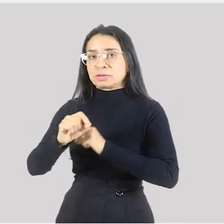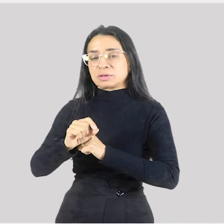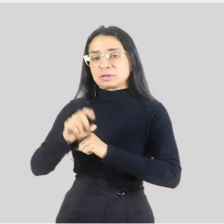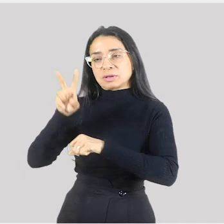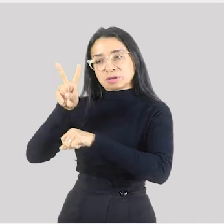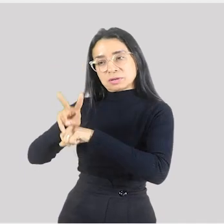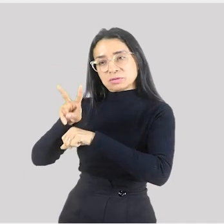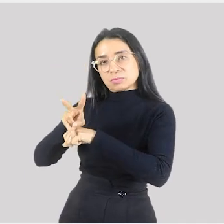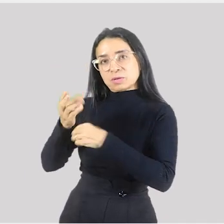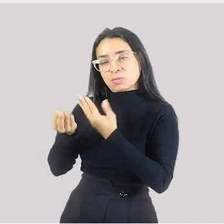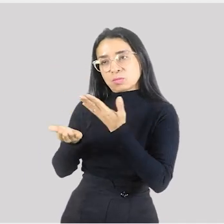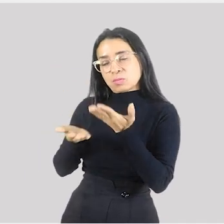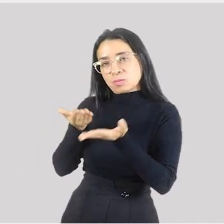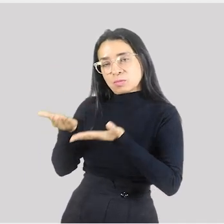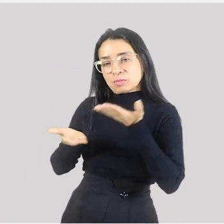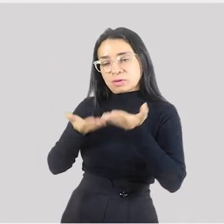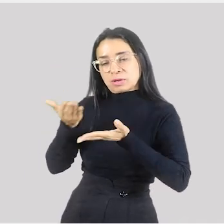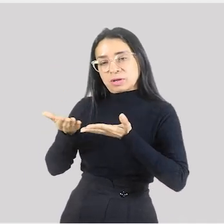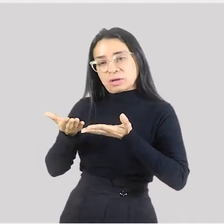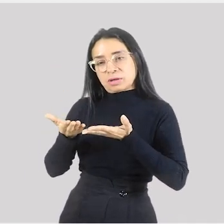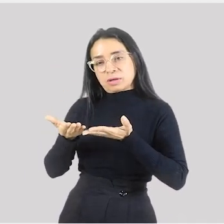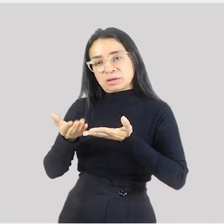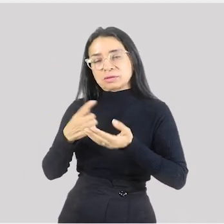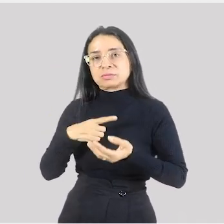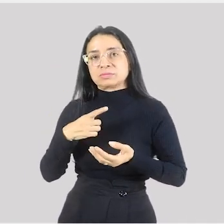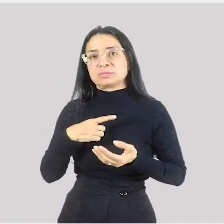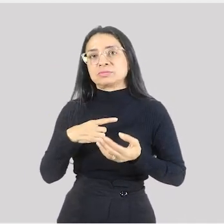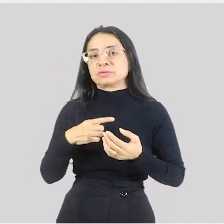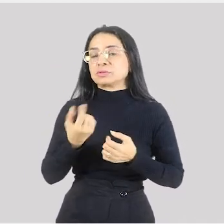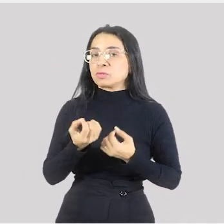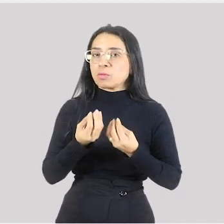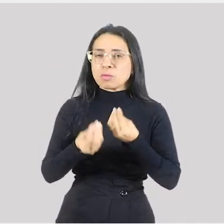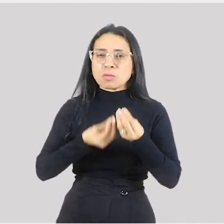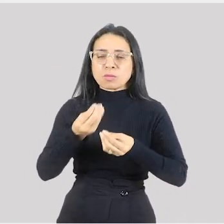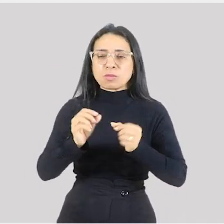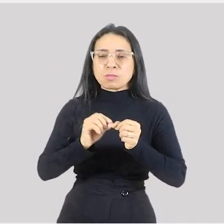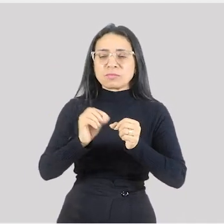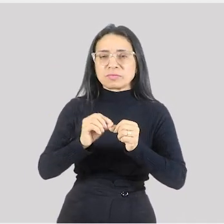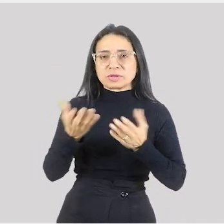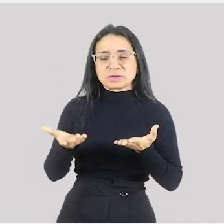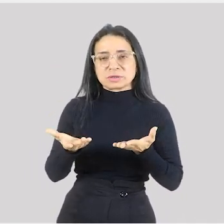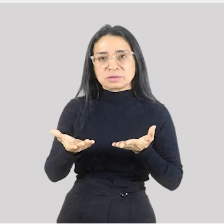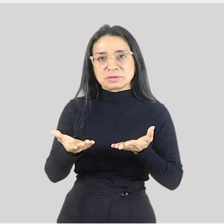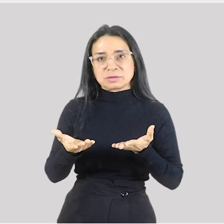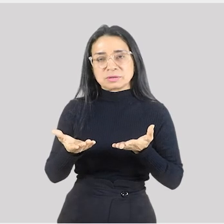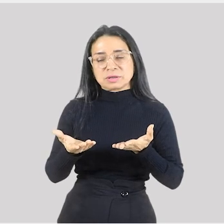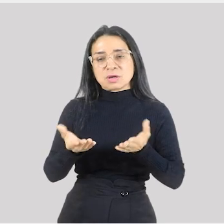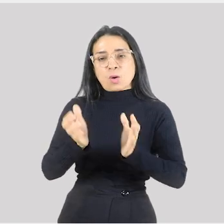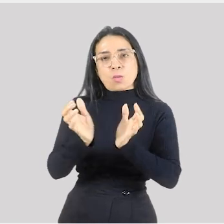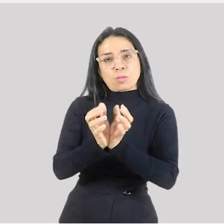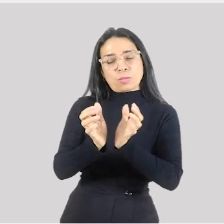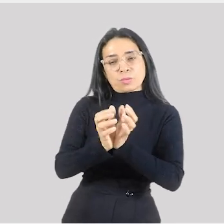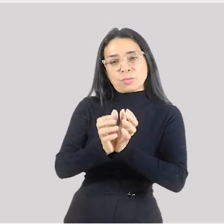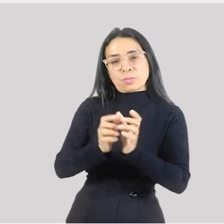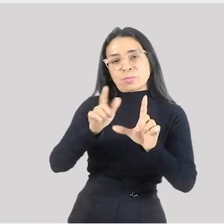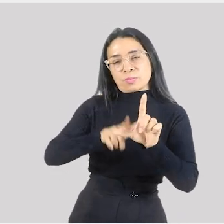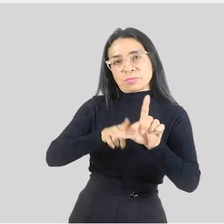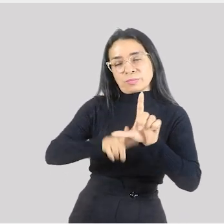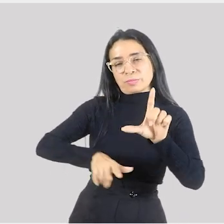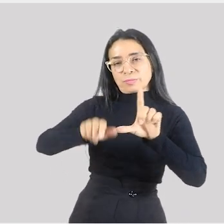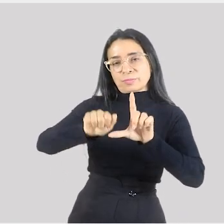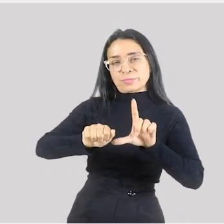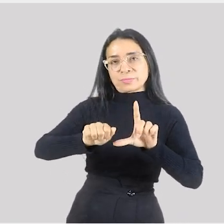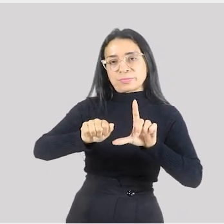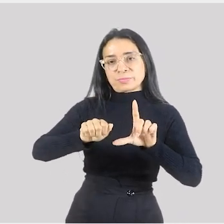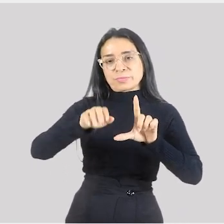diferentes composições com 3 paramédicos que podem ser formadas é letra A, 125,